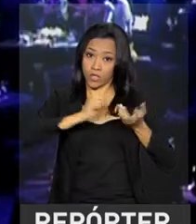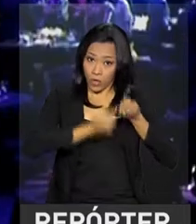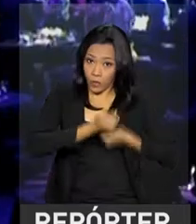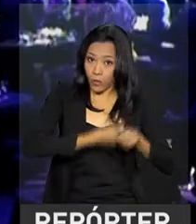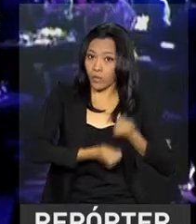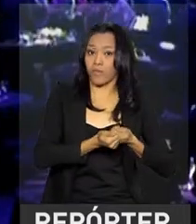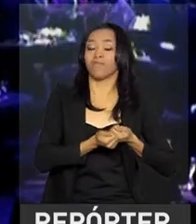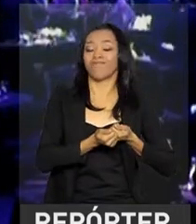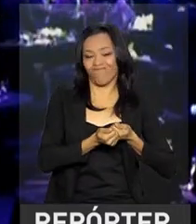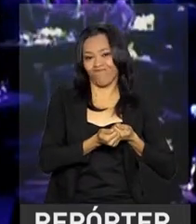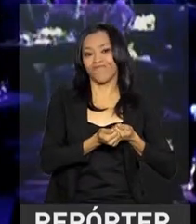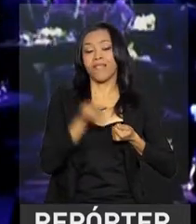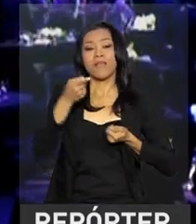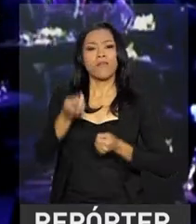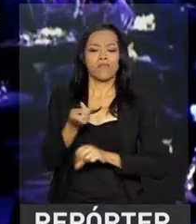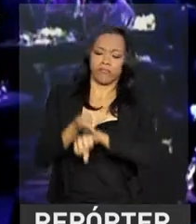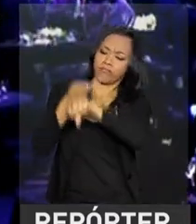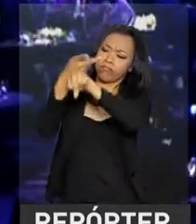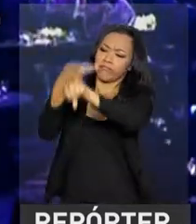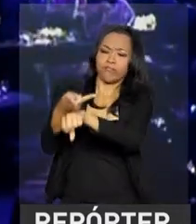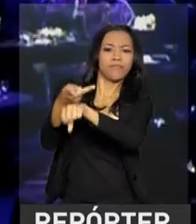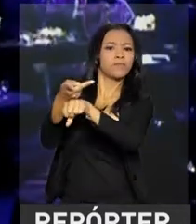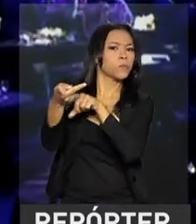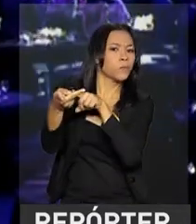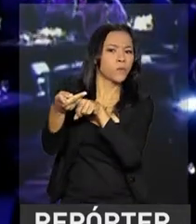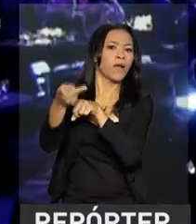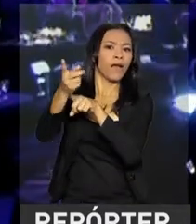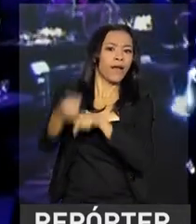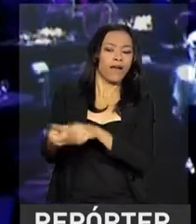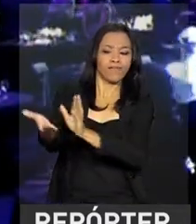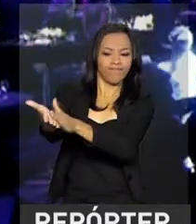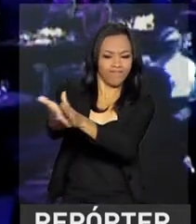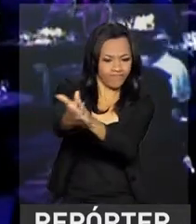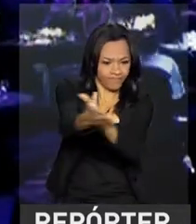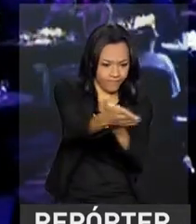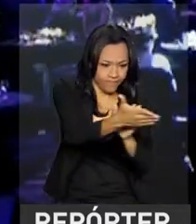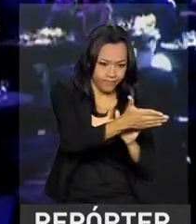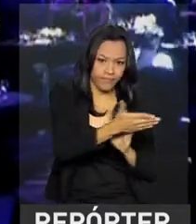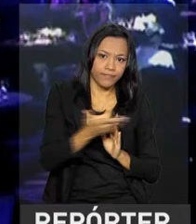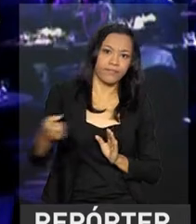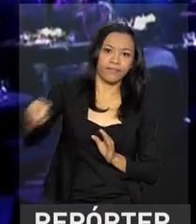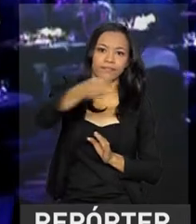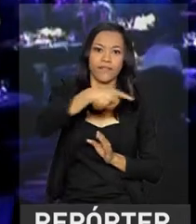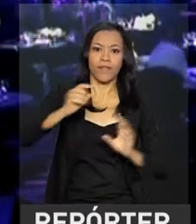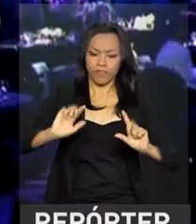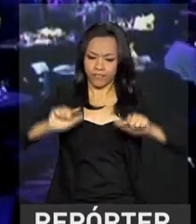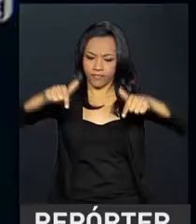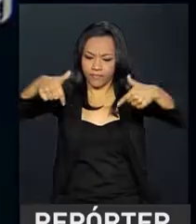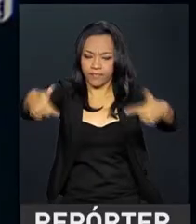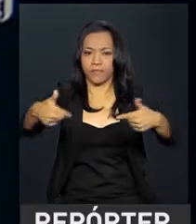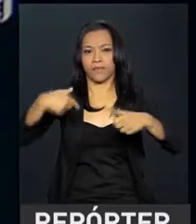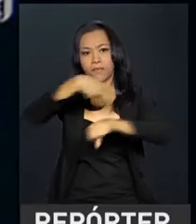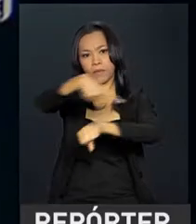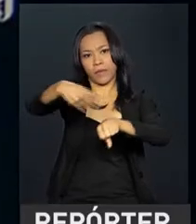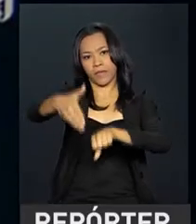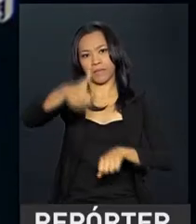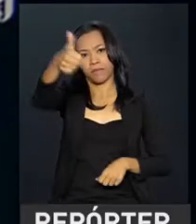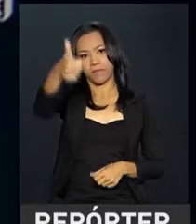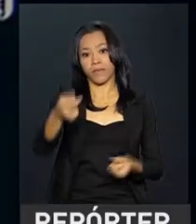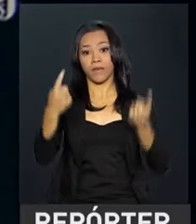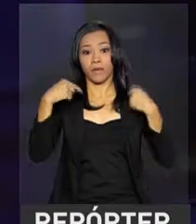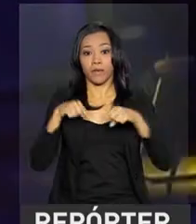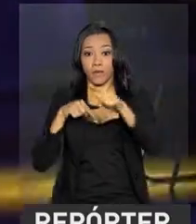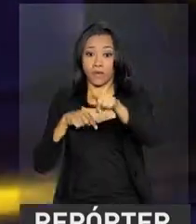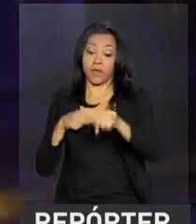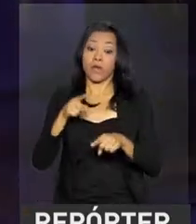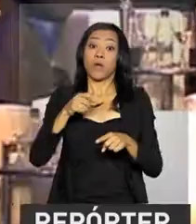O prêmio é um reconhecimento pela colaboração desses brasileiros na construção de um país melhor. Nesta edição, o Prêmio